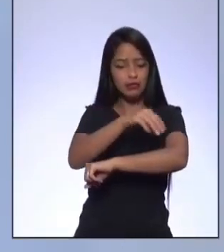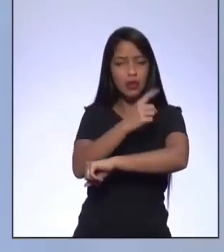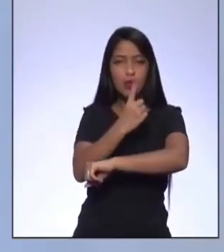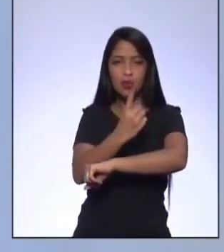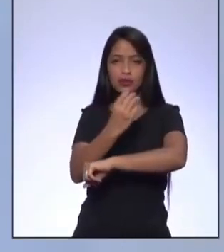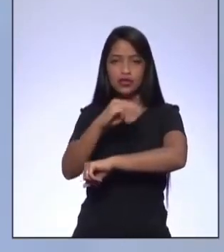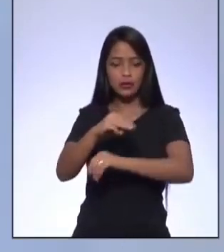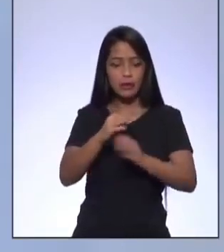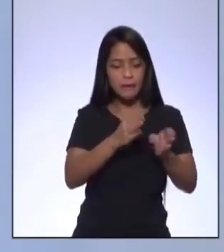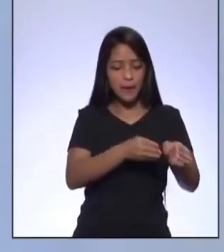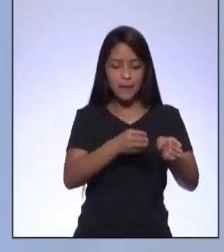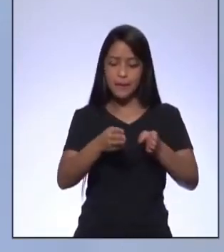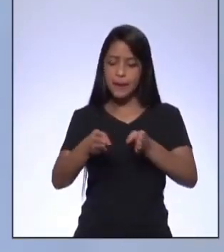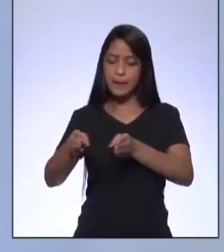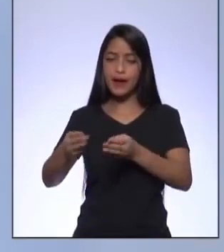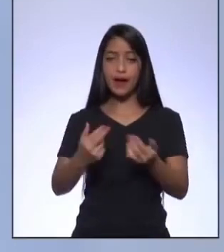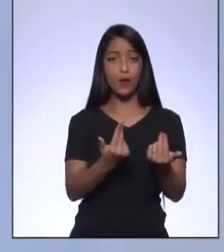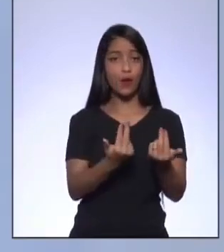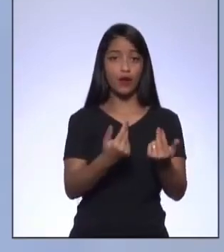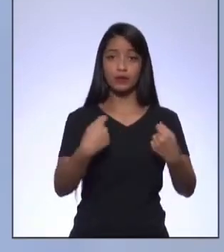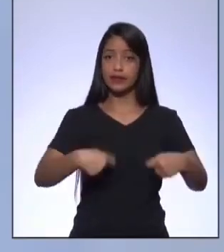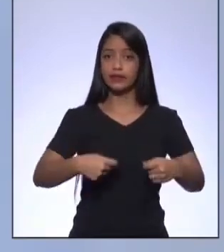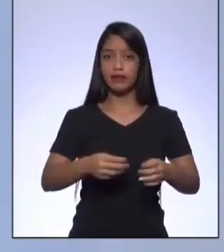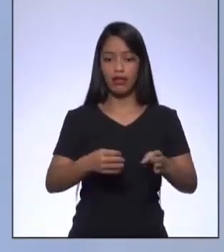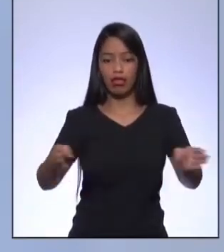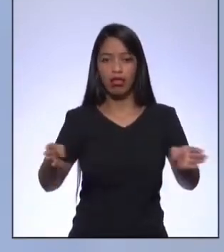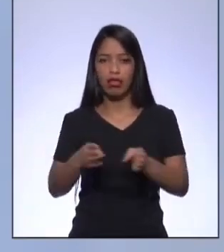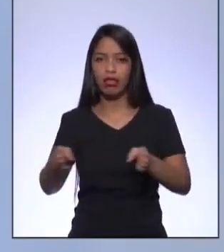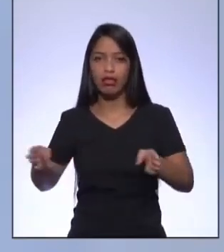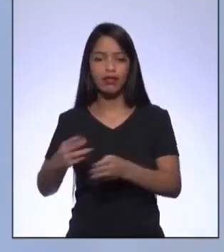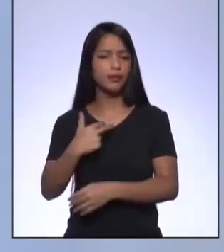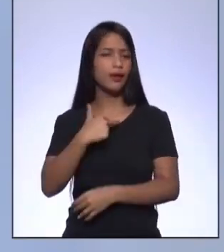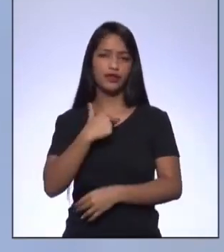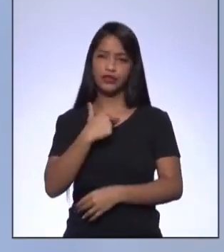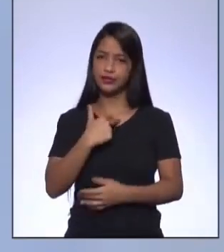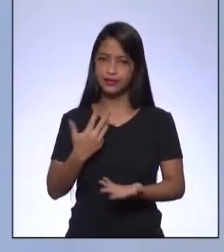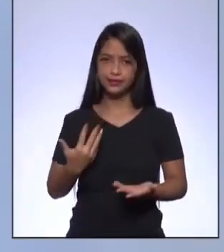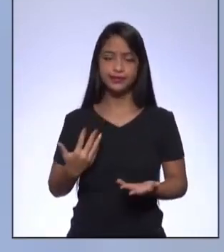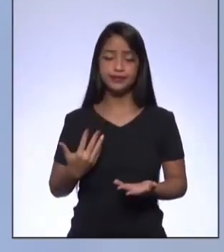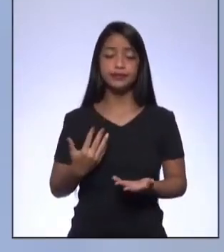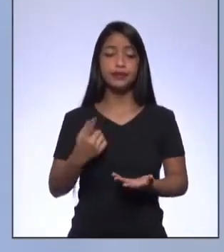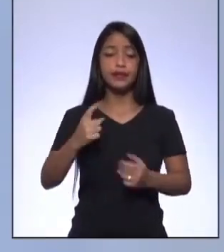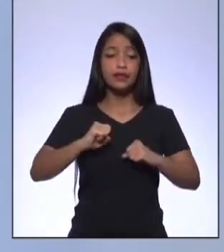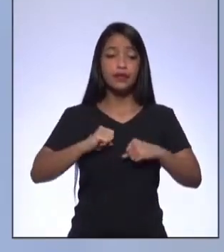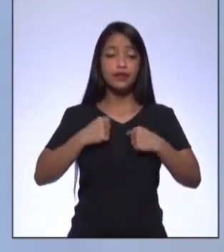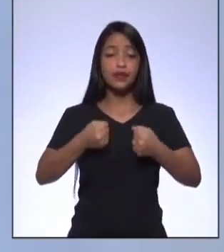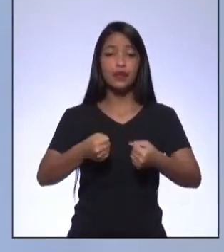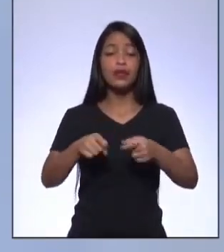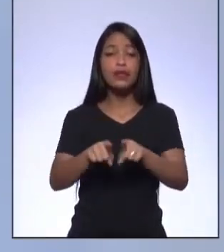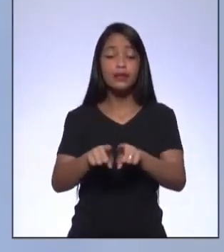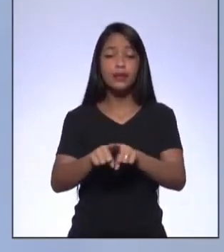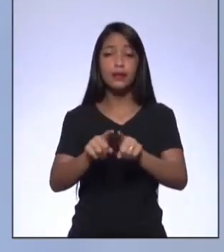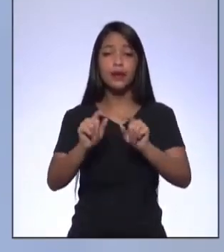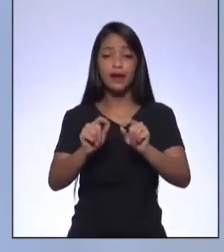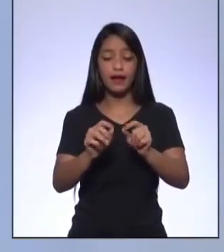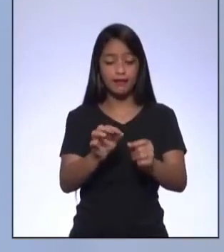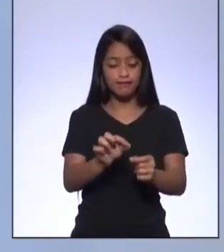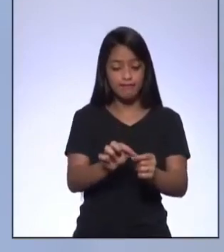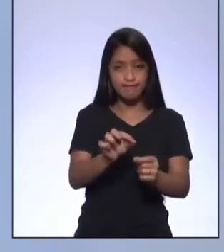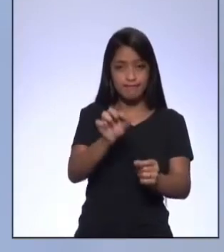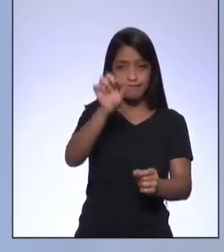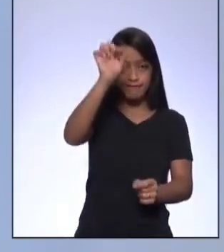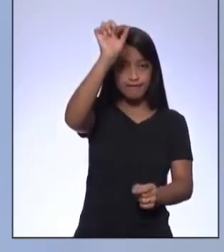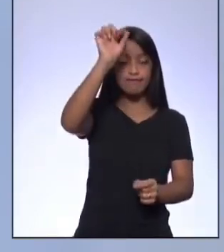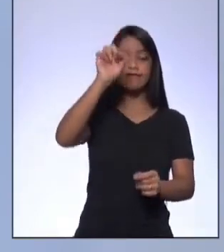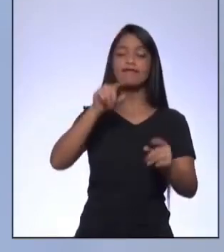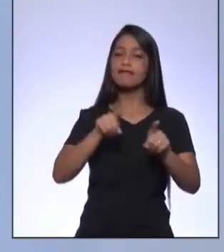ela sempre tem que ser o quê? Ela sempre tem que ser a mesma. E aí, naturalmente, você procura colocar essa distância aqui, ó, exatamente